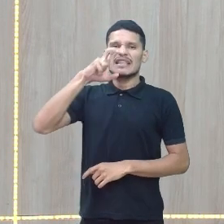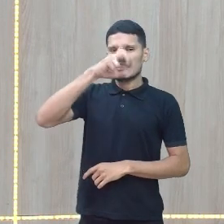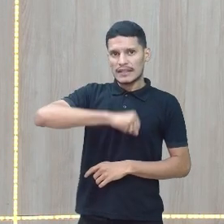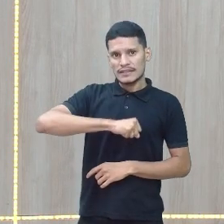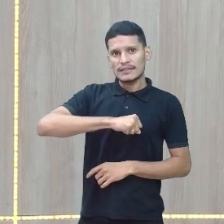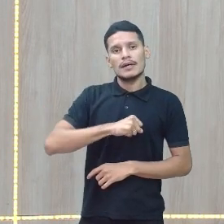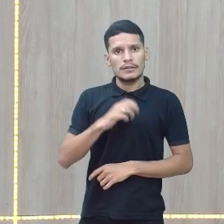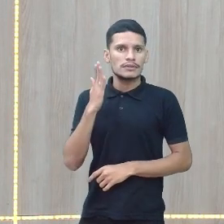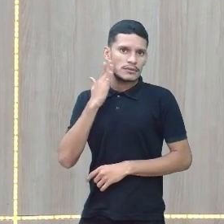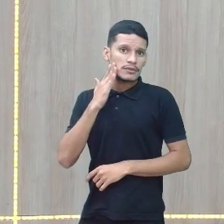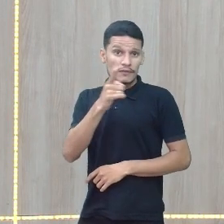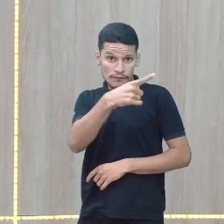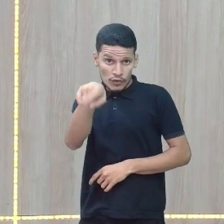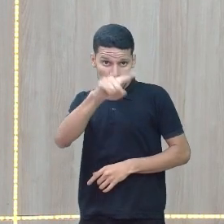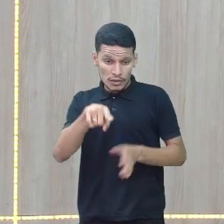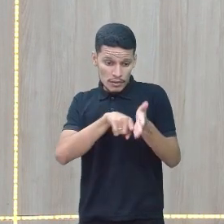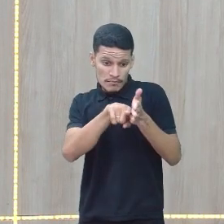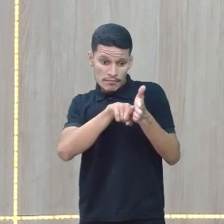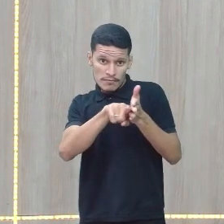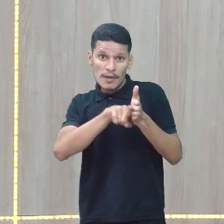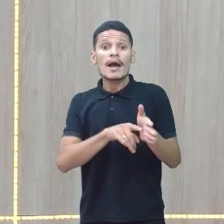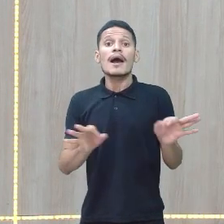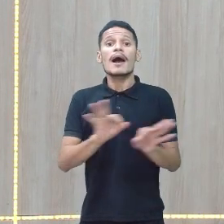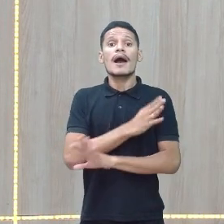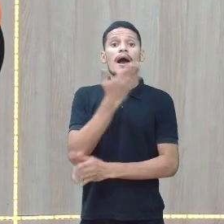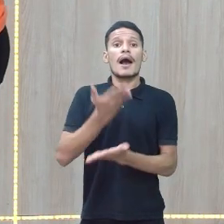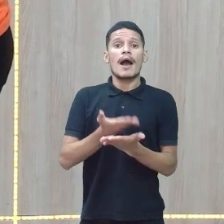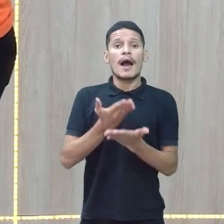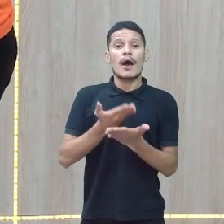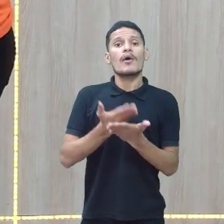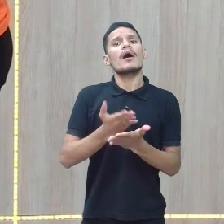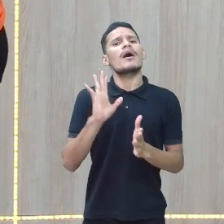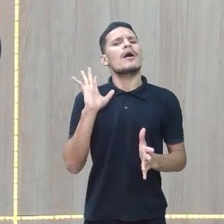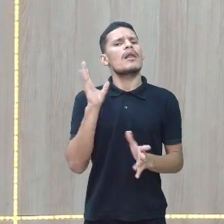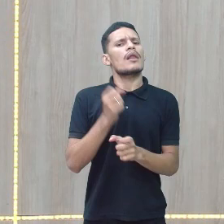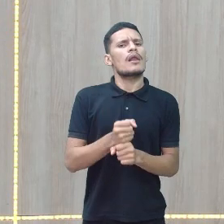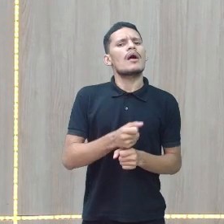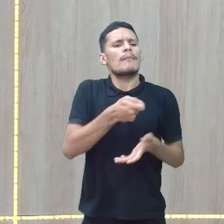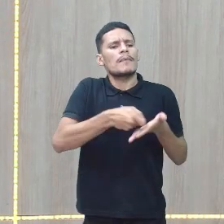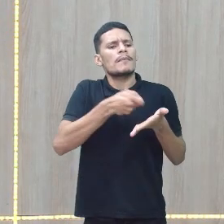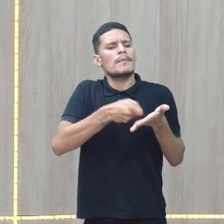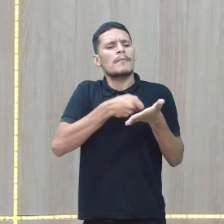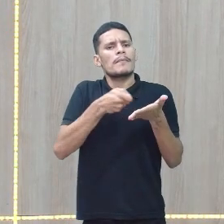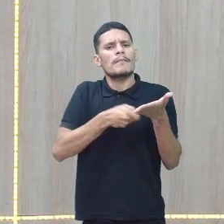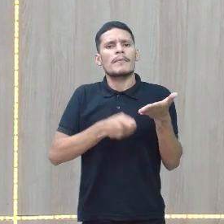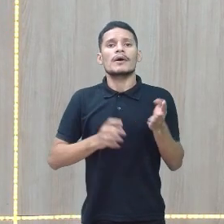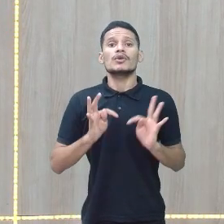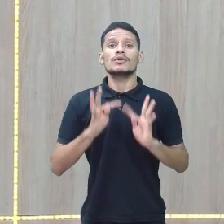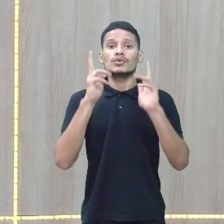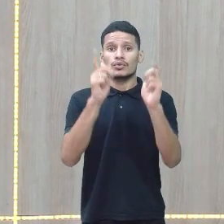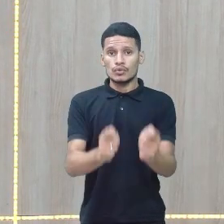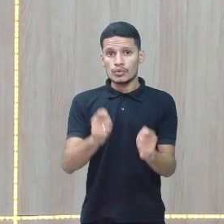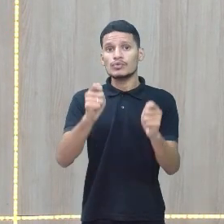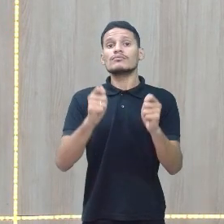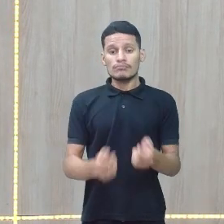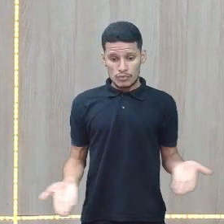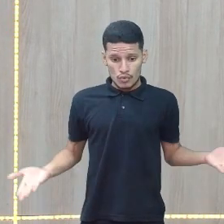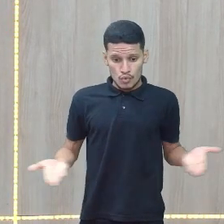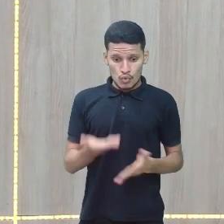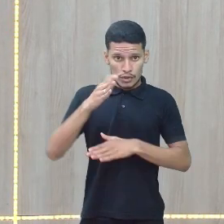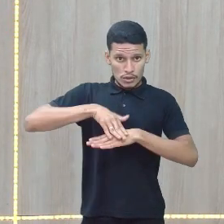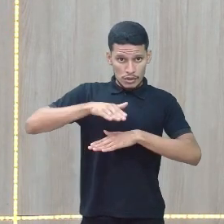Pesquisa aí depois, tá? Depois dessa aula, revisa, anota aquilo que é importante, que aqui na